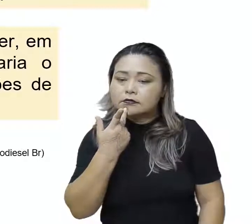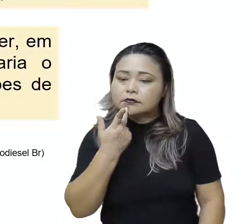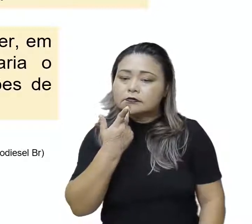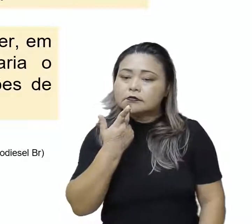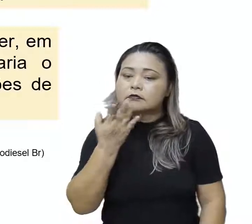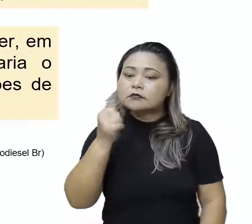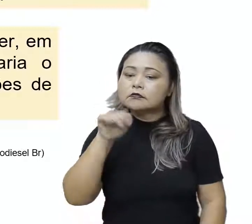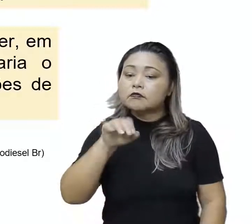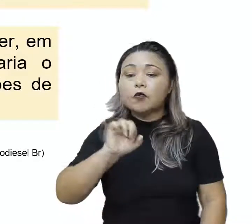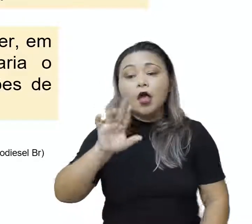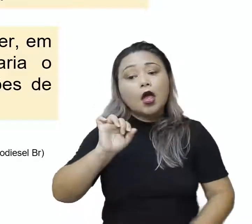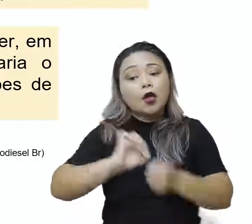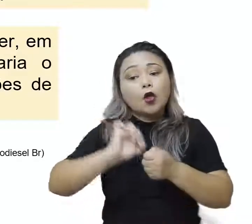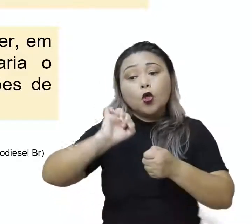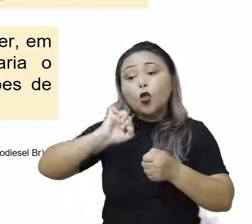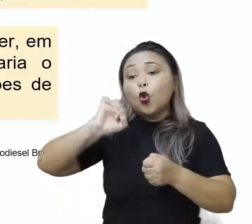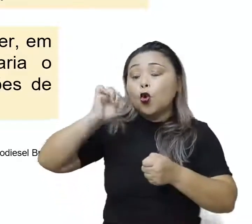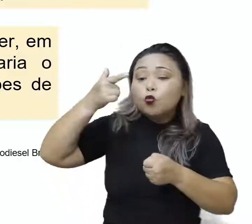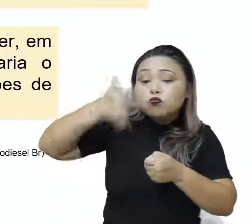combustíveis não